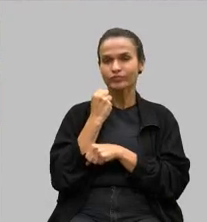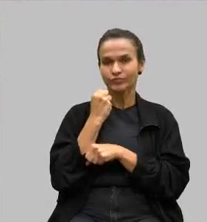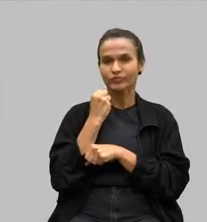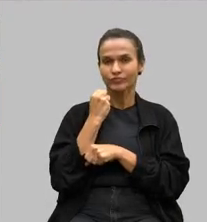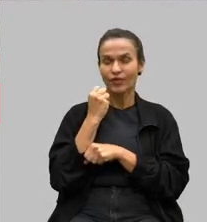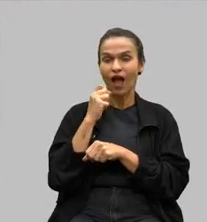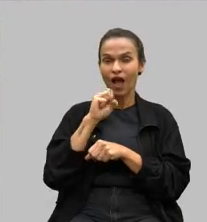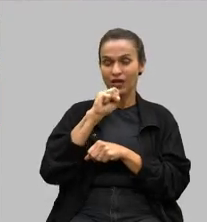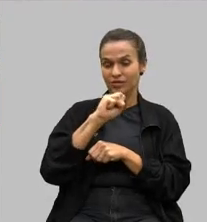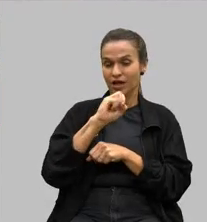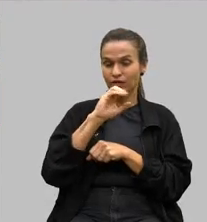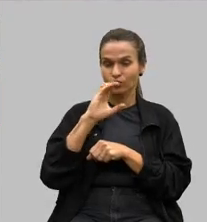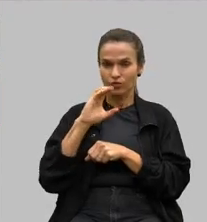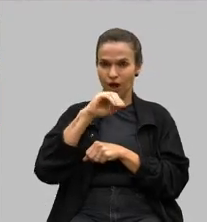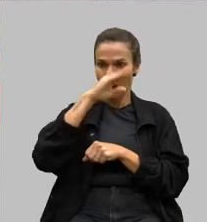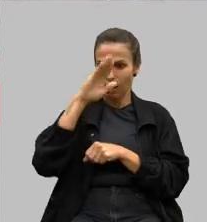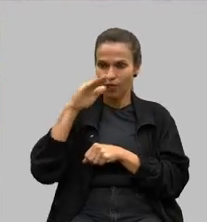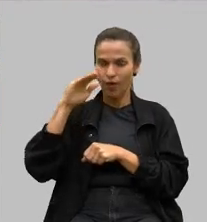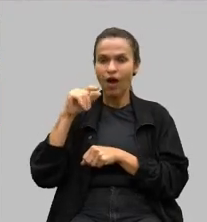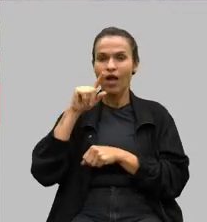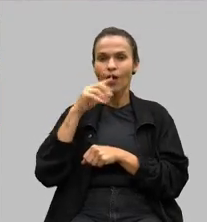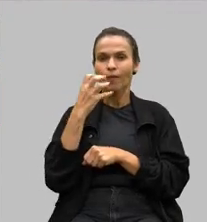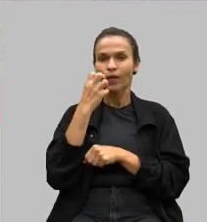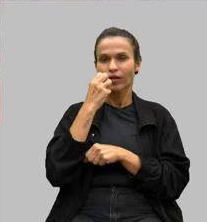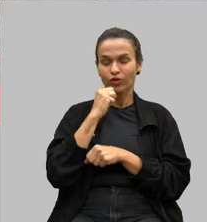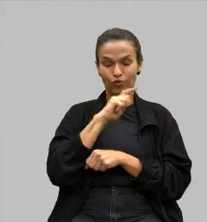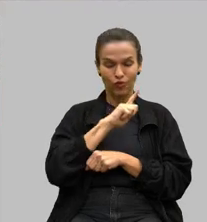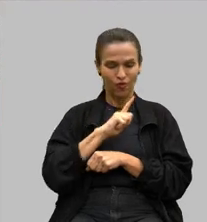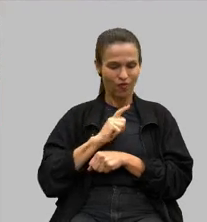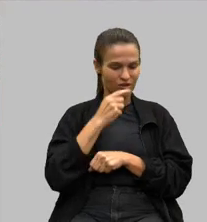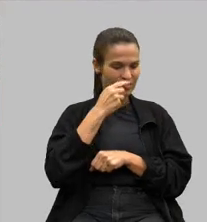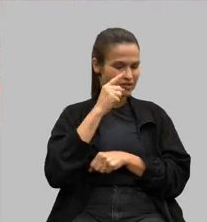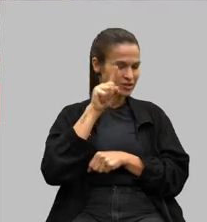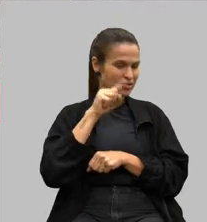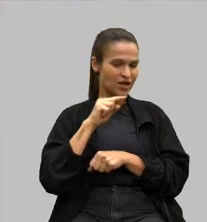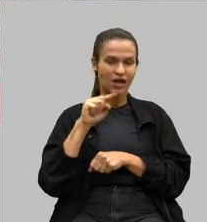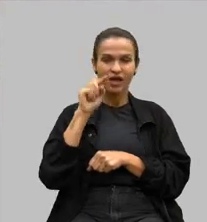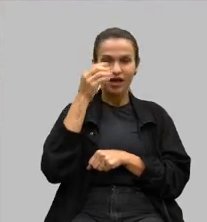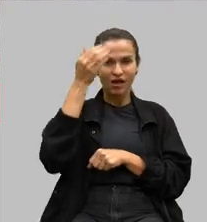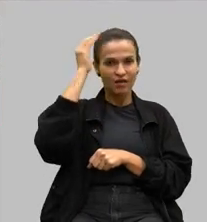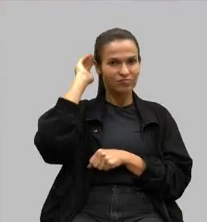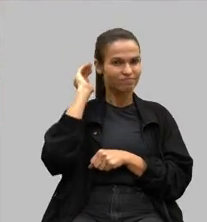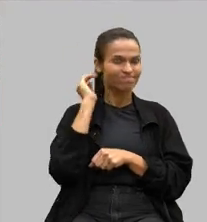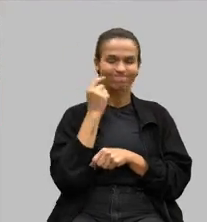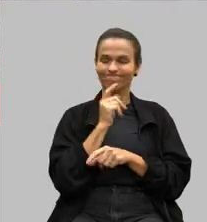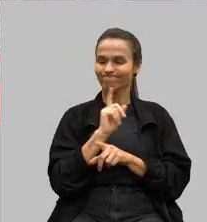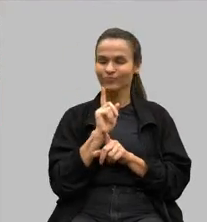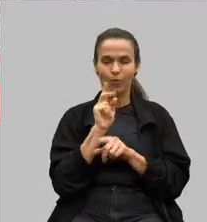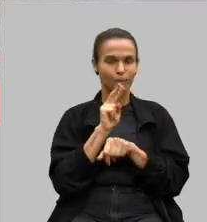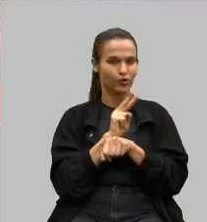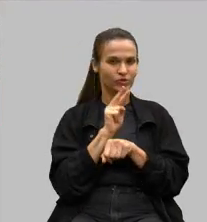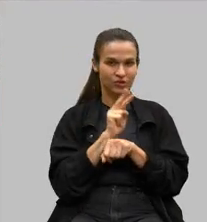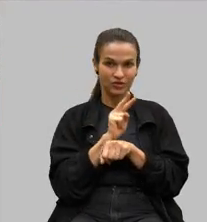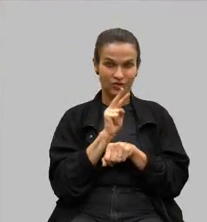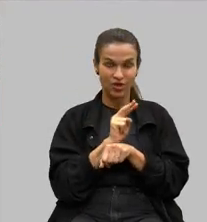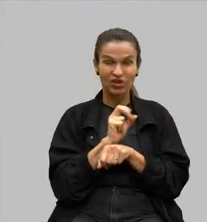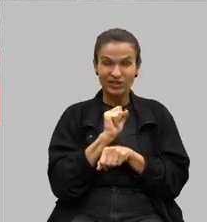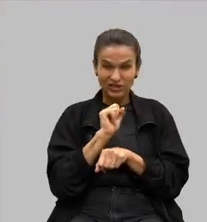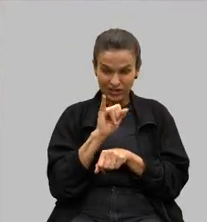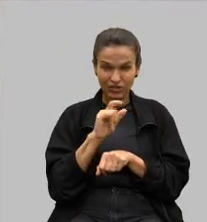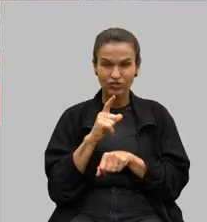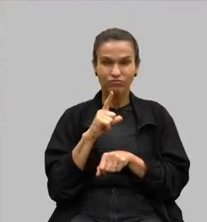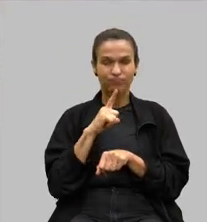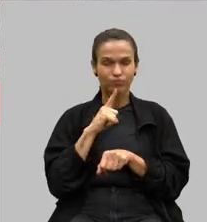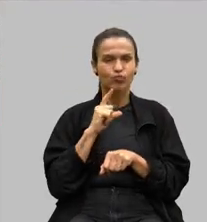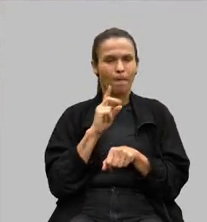um patrimônio que o governo Zema não protegeu porque se estivesse protegido